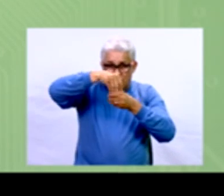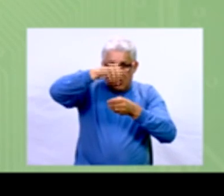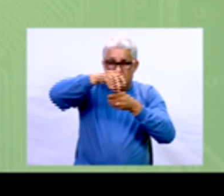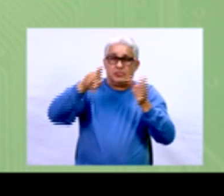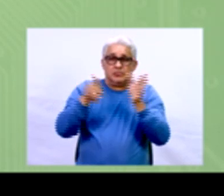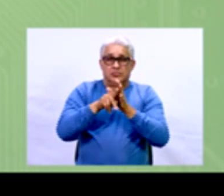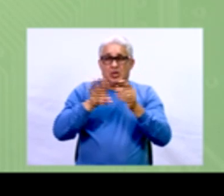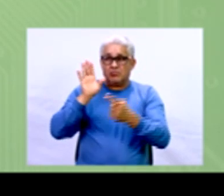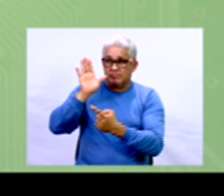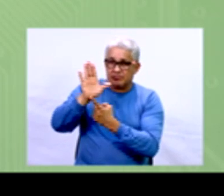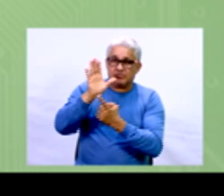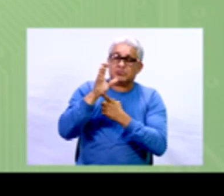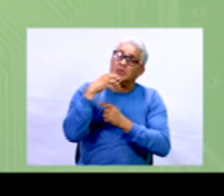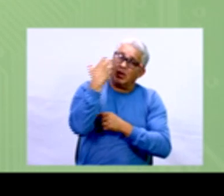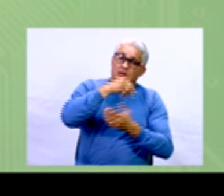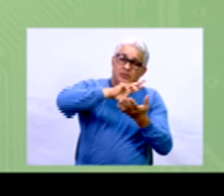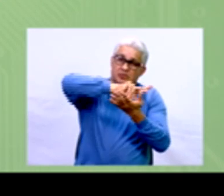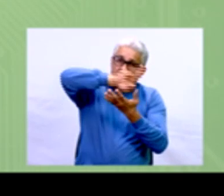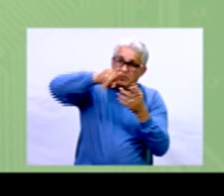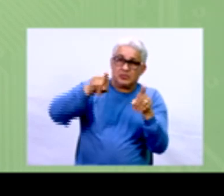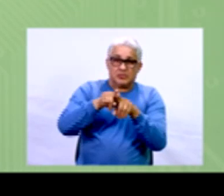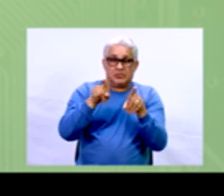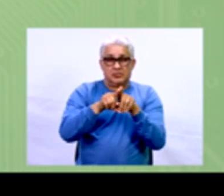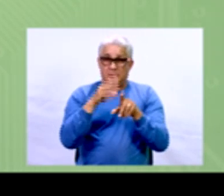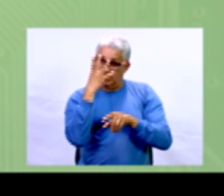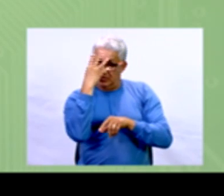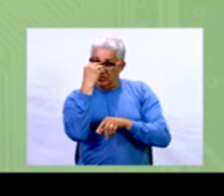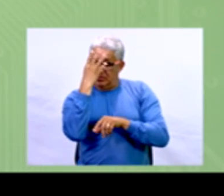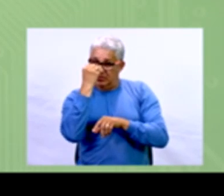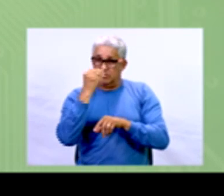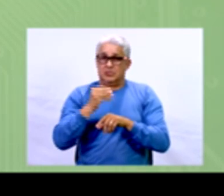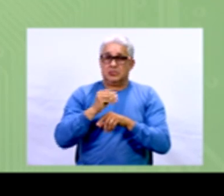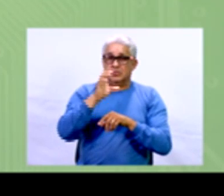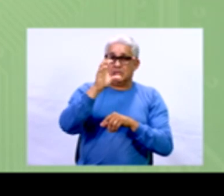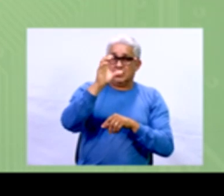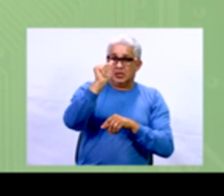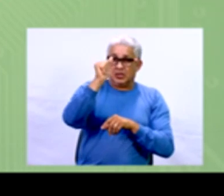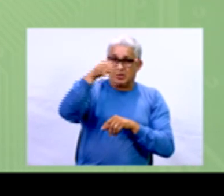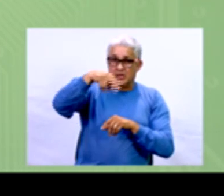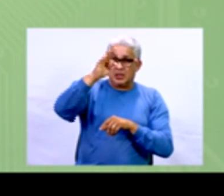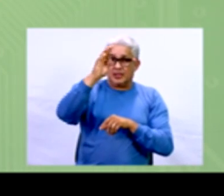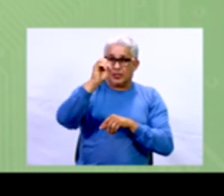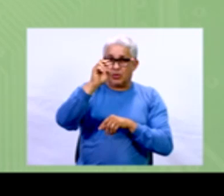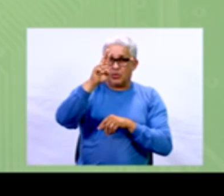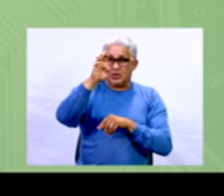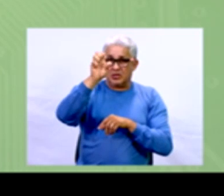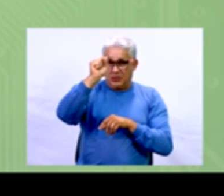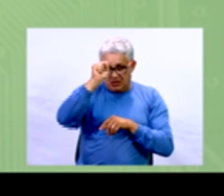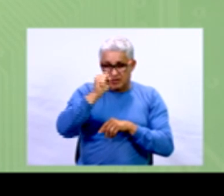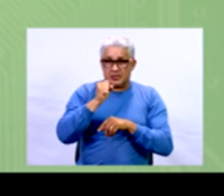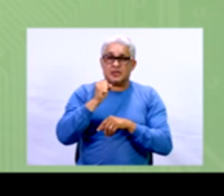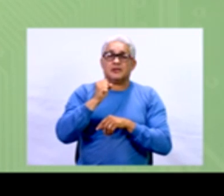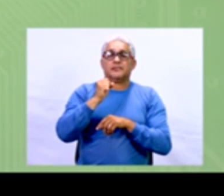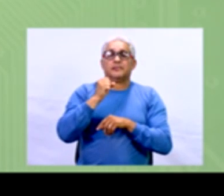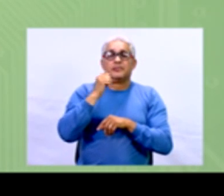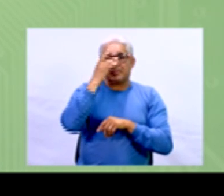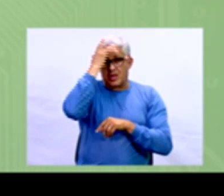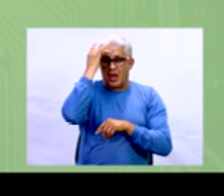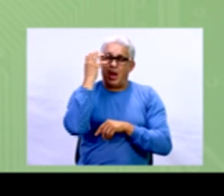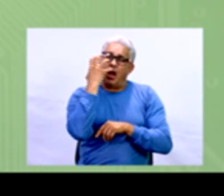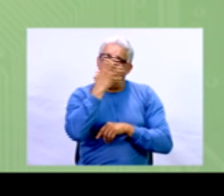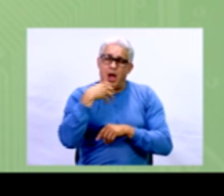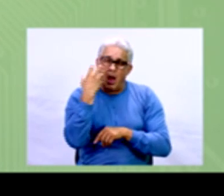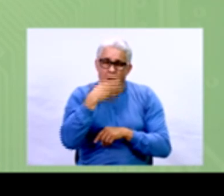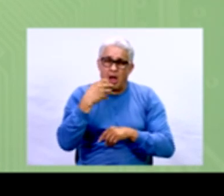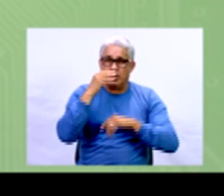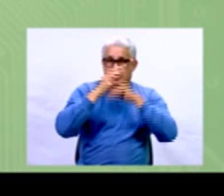mostrando as músicas e também as imagens do que eles produzem, né? Dos clipes, dos shows. Além disso,